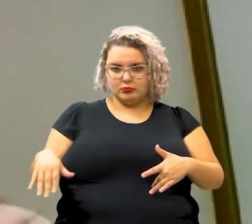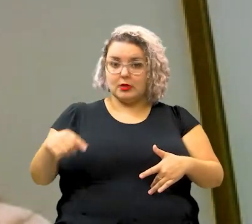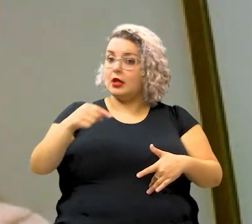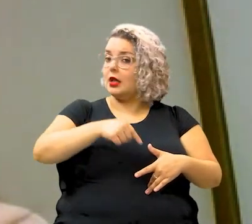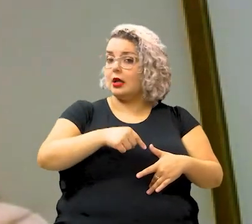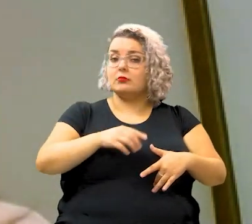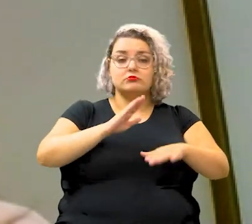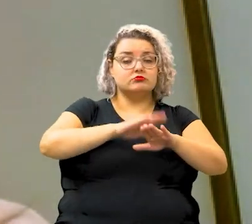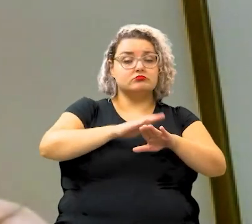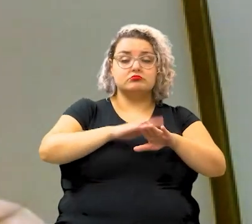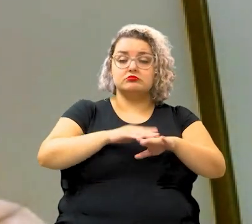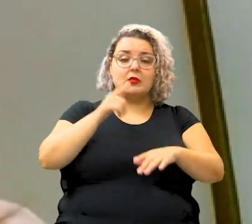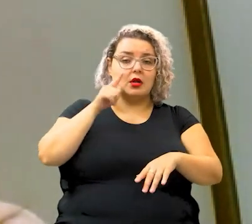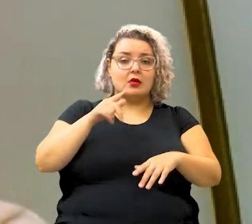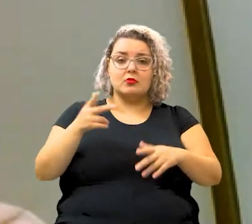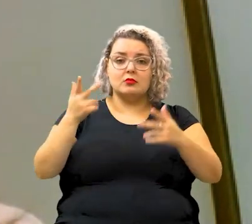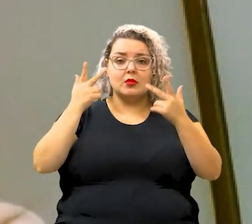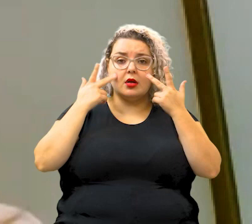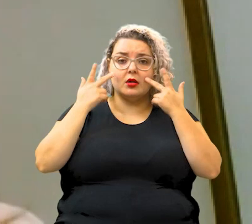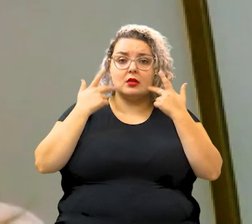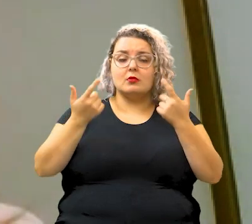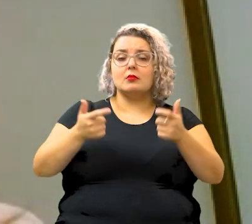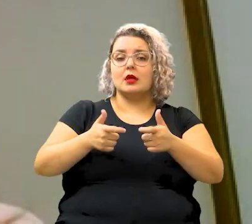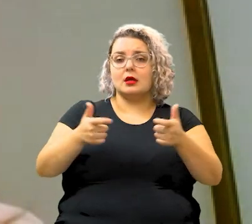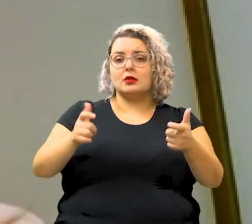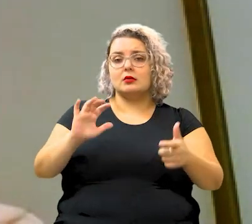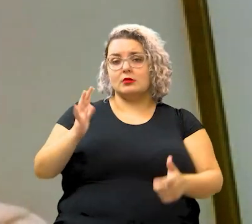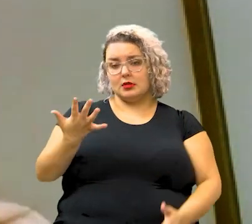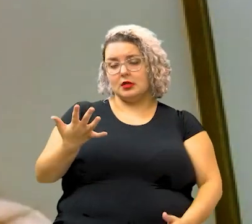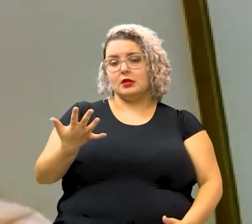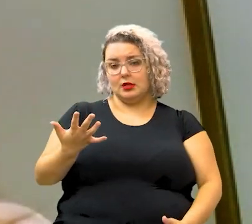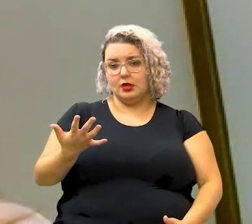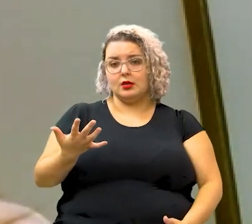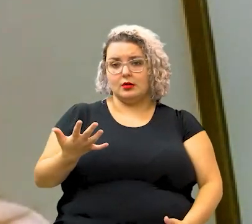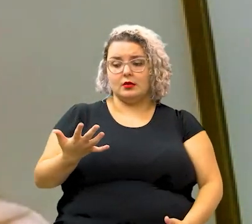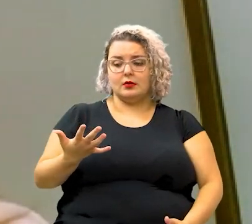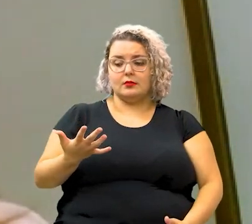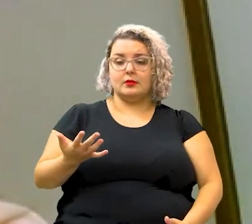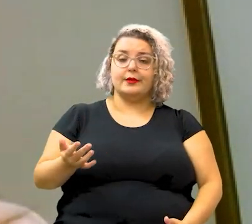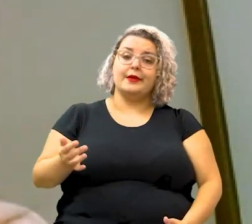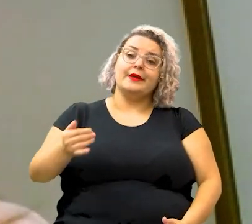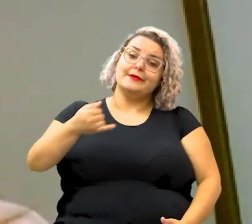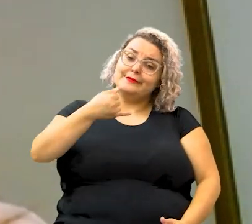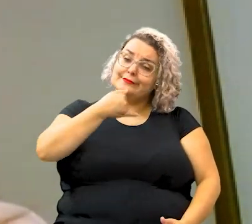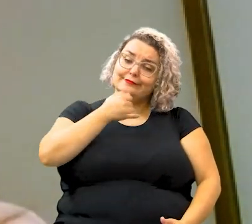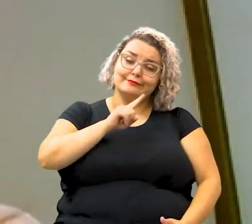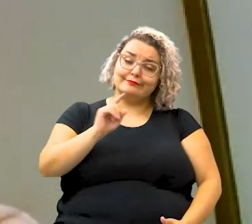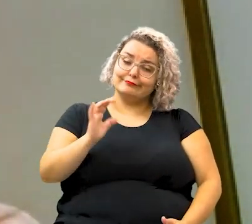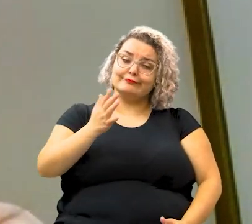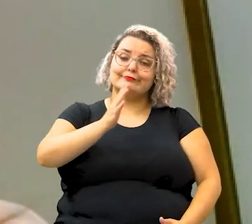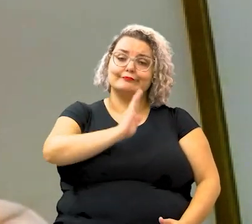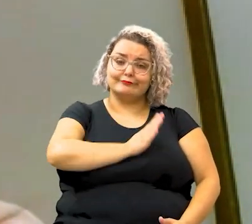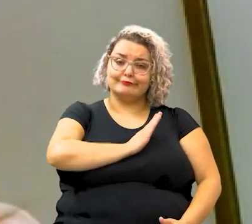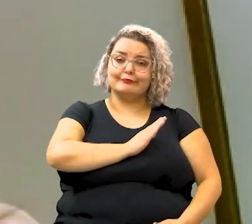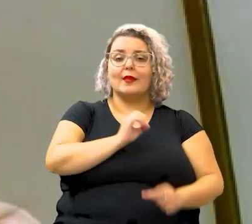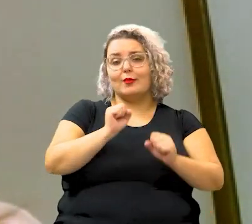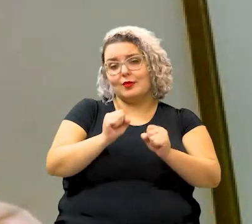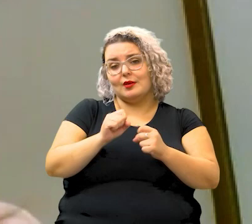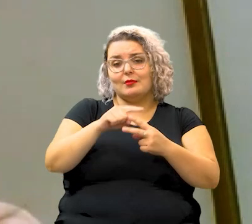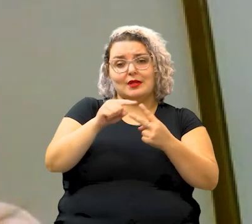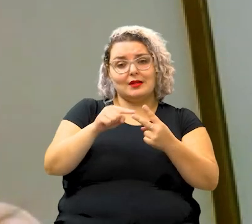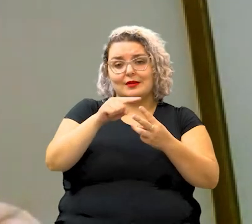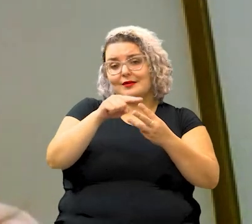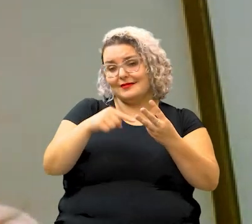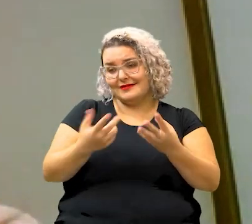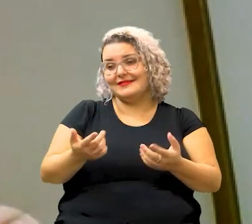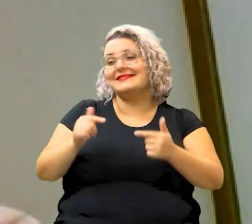outro funcione e dê conta do recado, que acontece na maioria das vezes. Infelizmente, não é assim com o coração, né? Bem que a gente podia ter uns 2 ou 3,